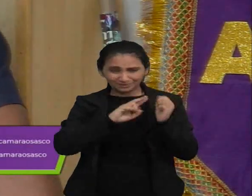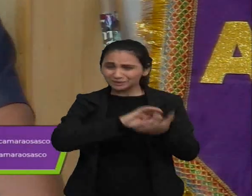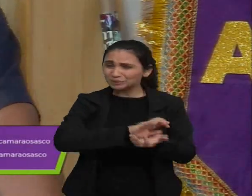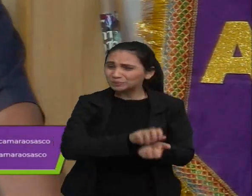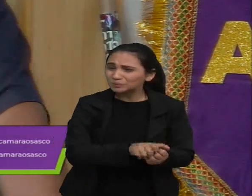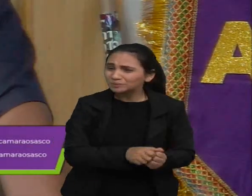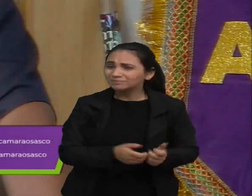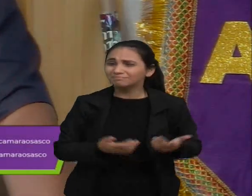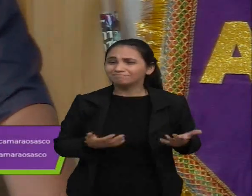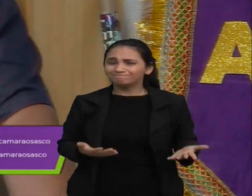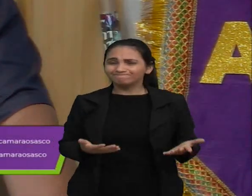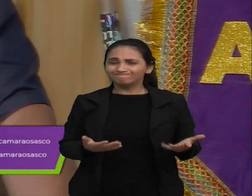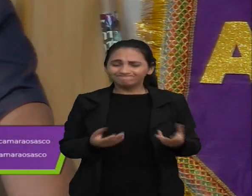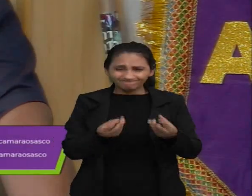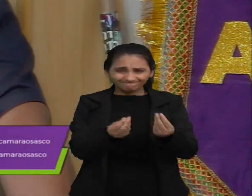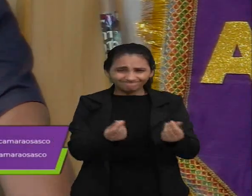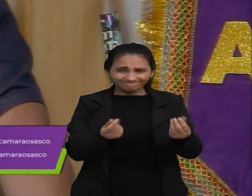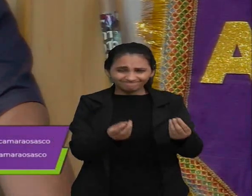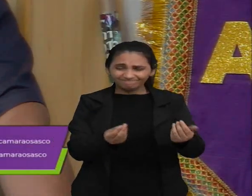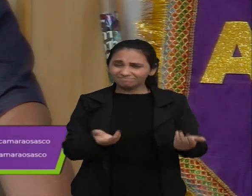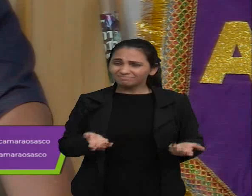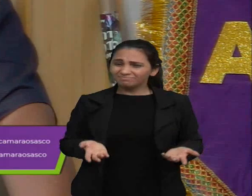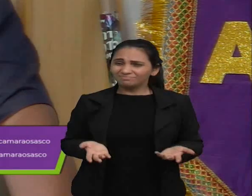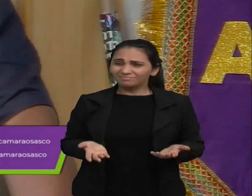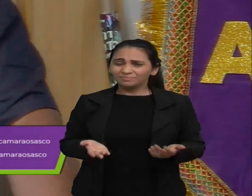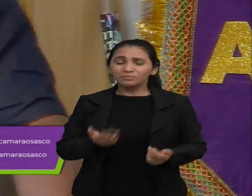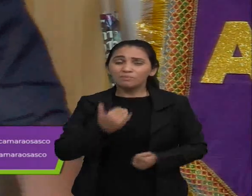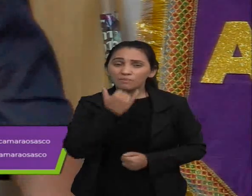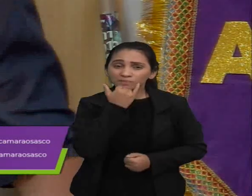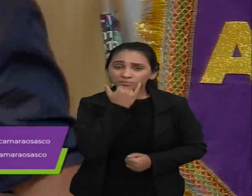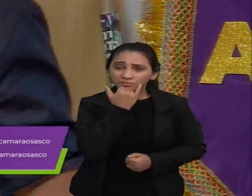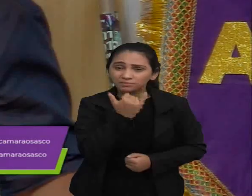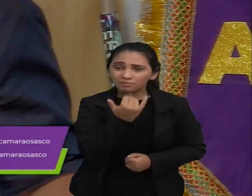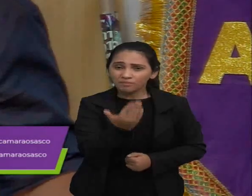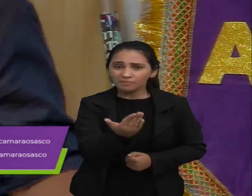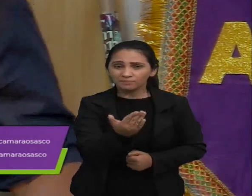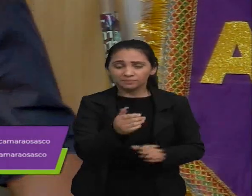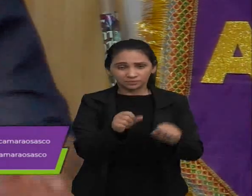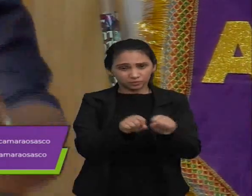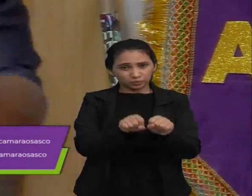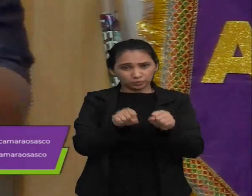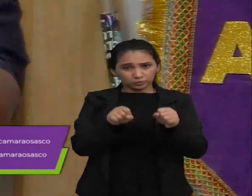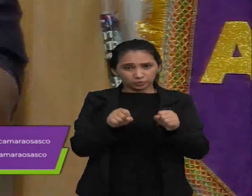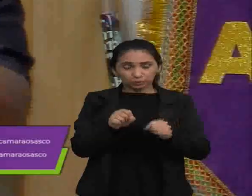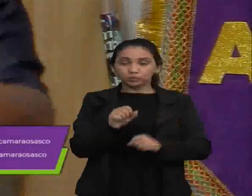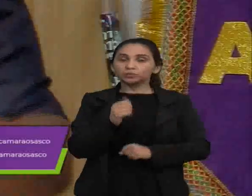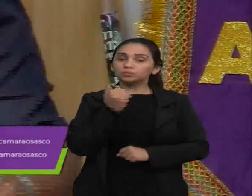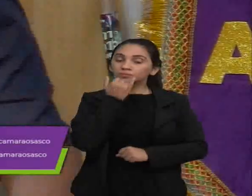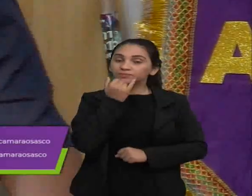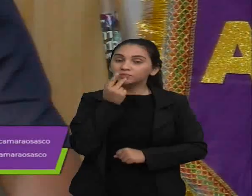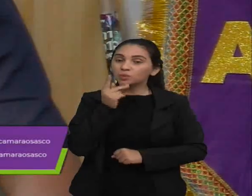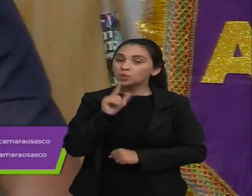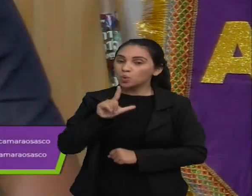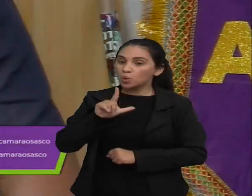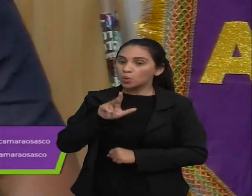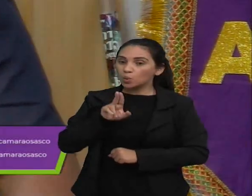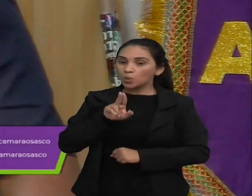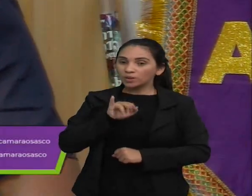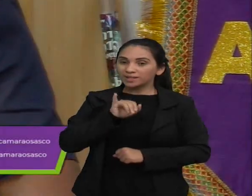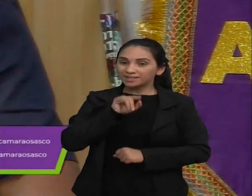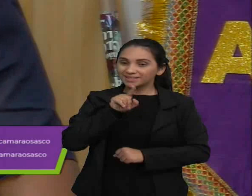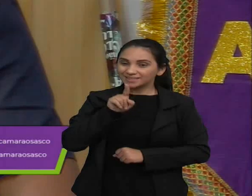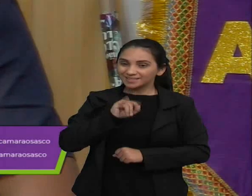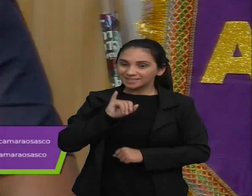primeiro passo vai tirar desculpa ter aqui quebrar um pouco o protocolo cumprimento ao Aloysio aqui sempre presidente dessa